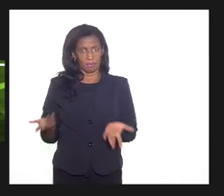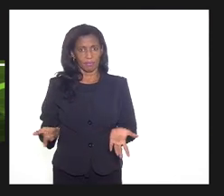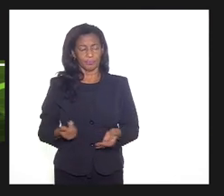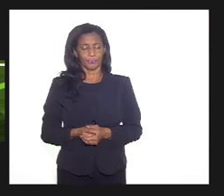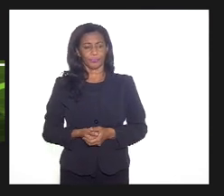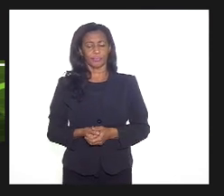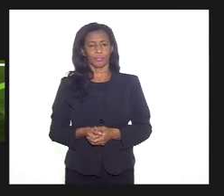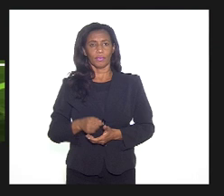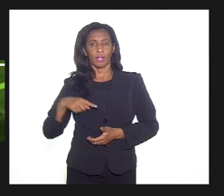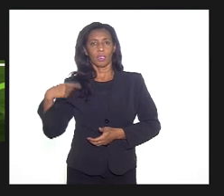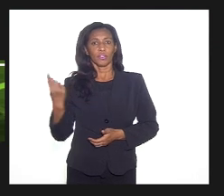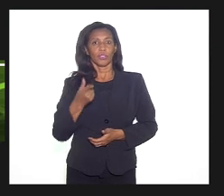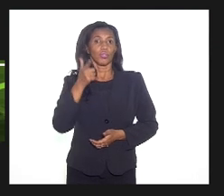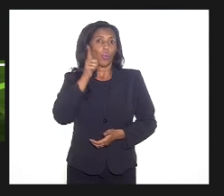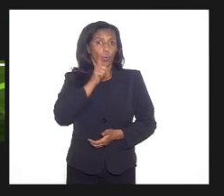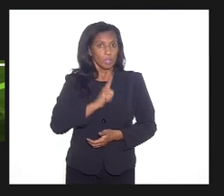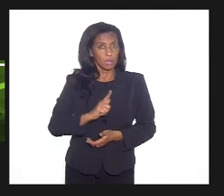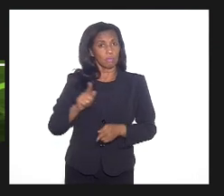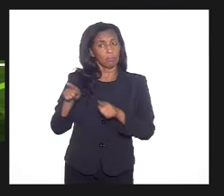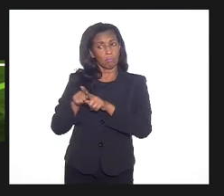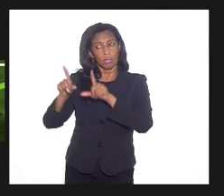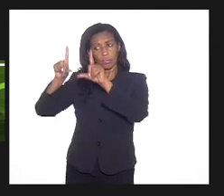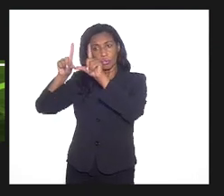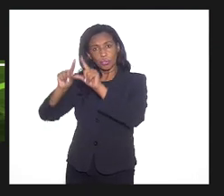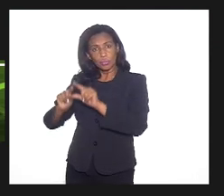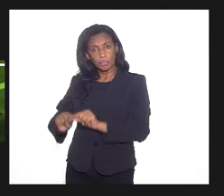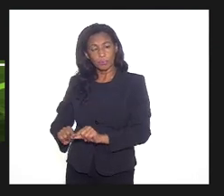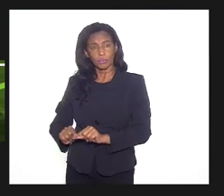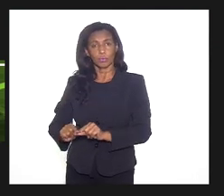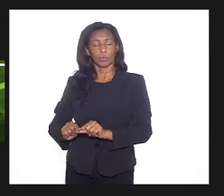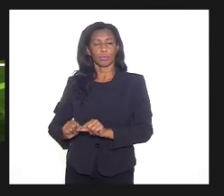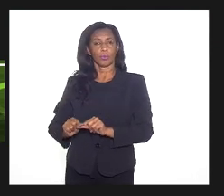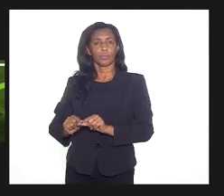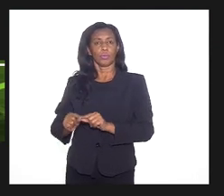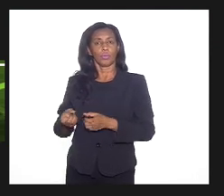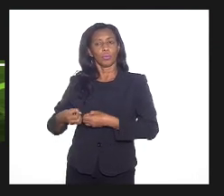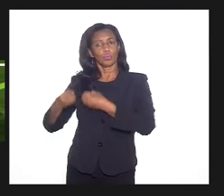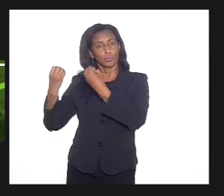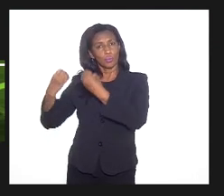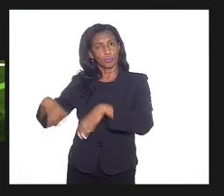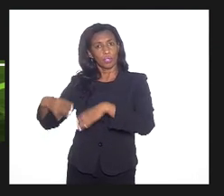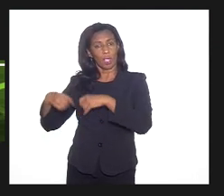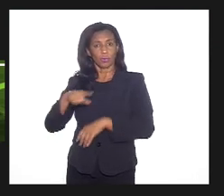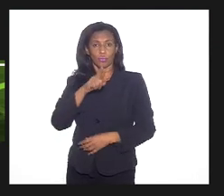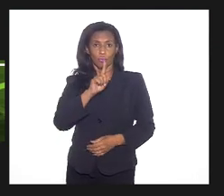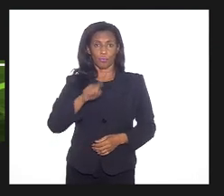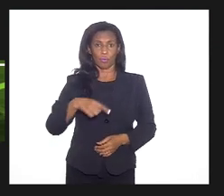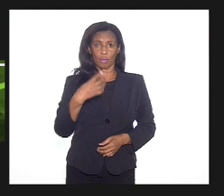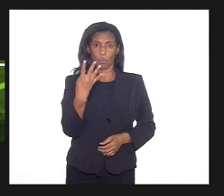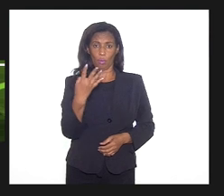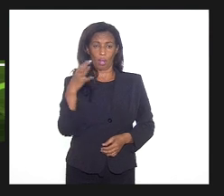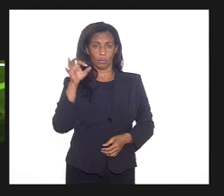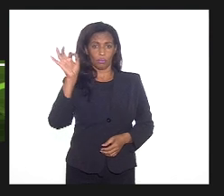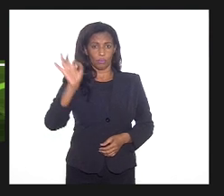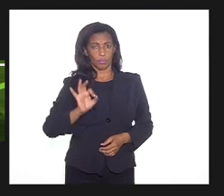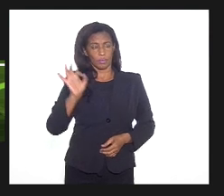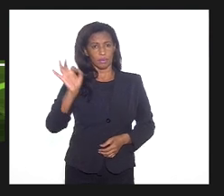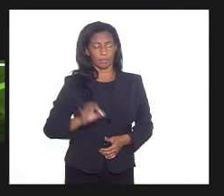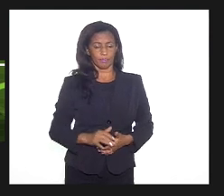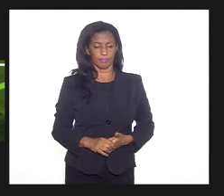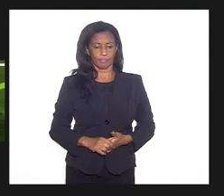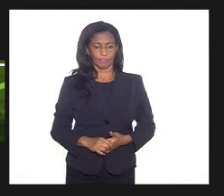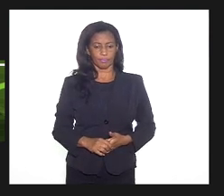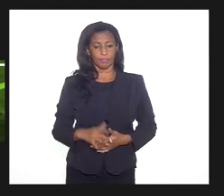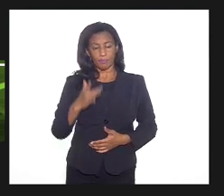gente conseguiu fazer uma redução real no total de despesas corrente de 1,4%.